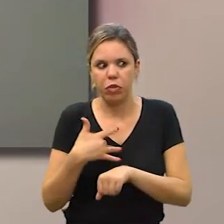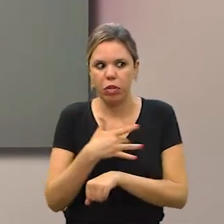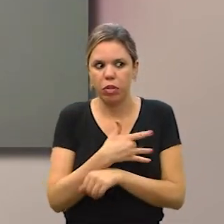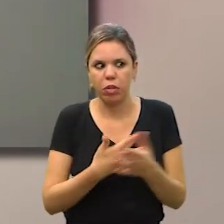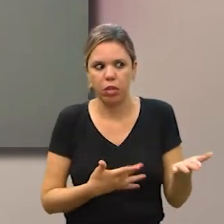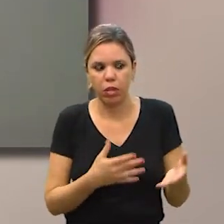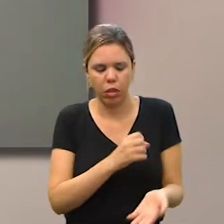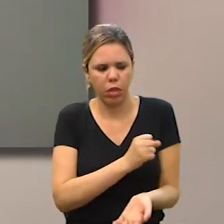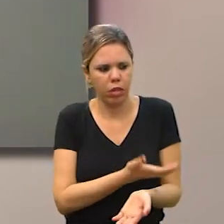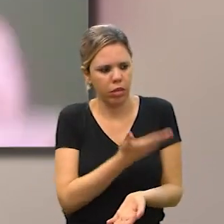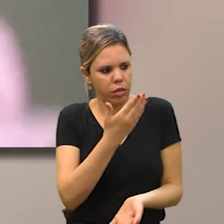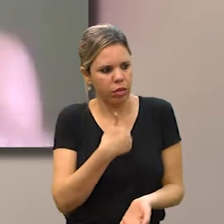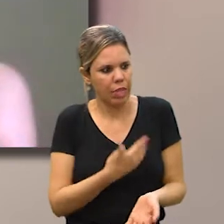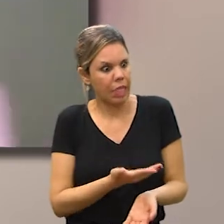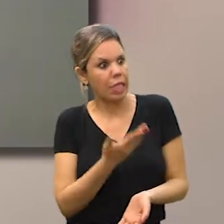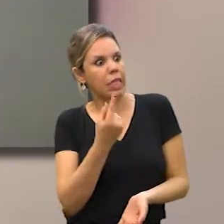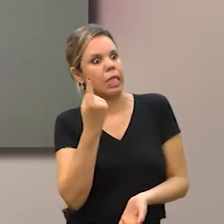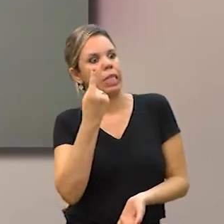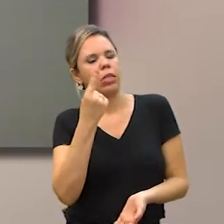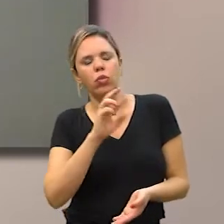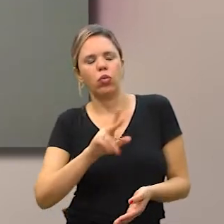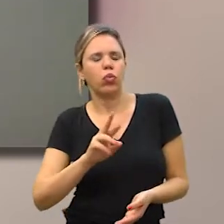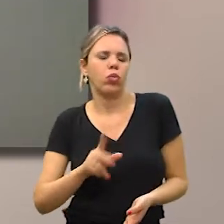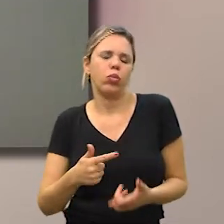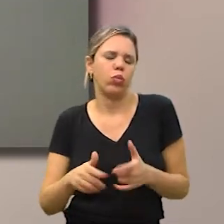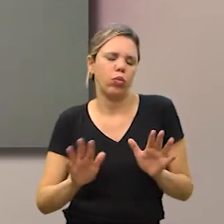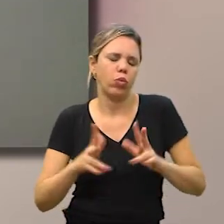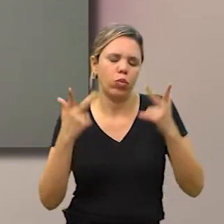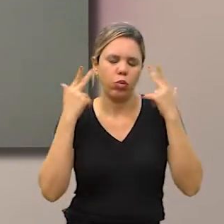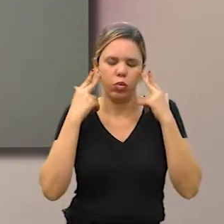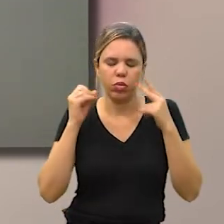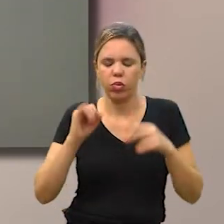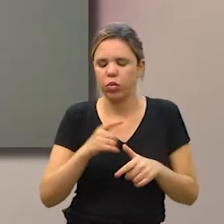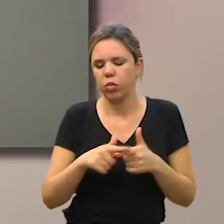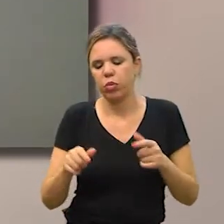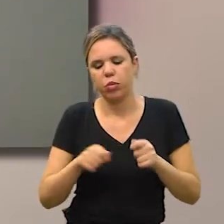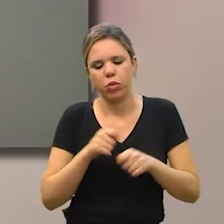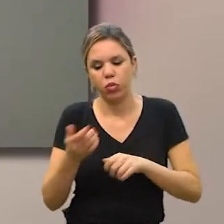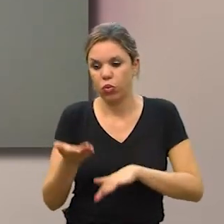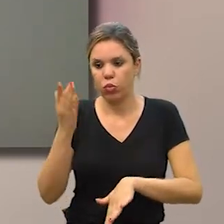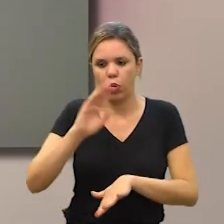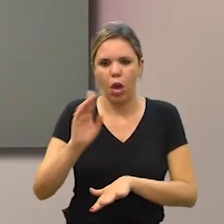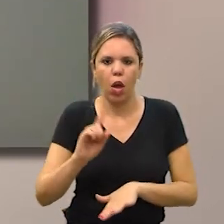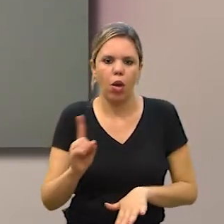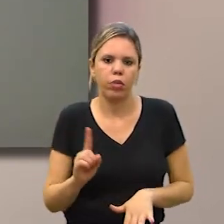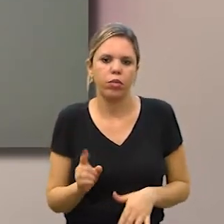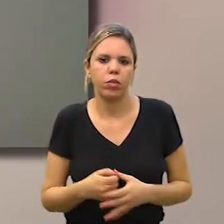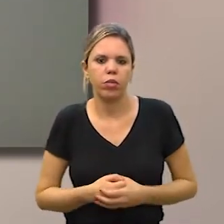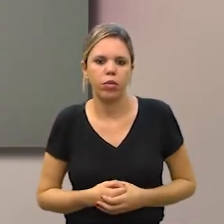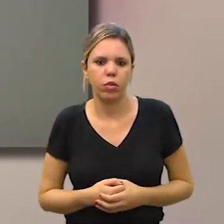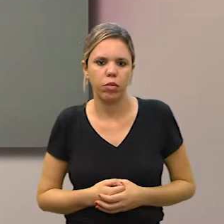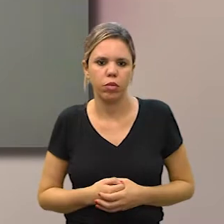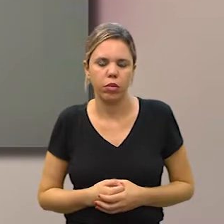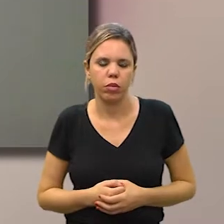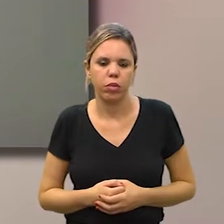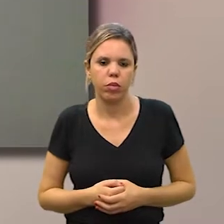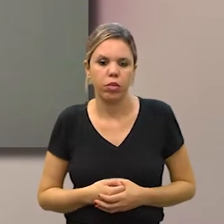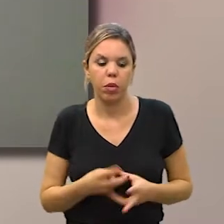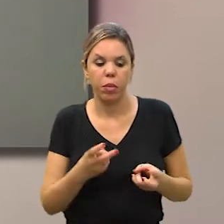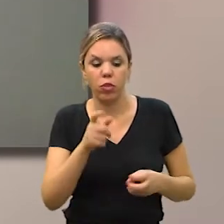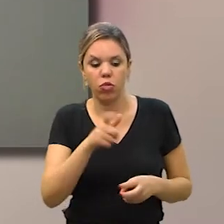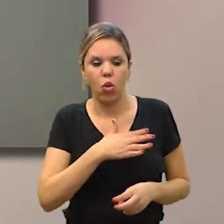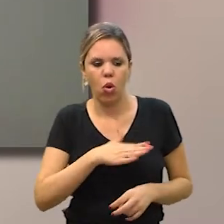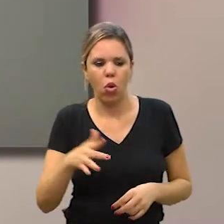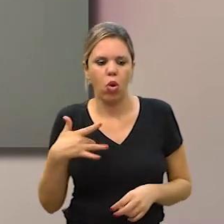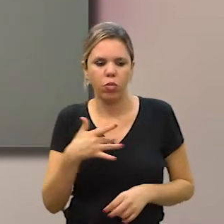aí Você mede a pressão vai estar mais alta mas o é normal não é tão e levar um nesses nessas situações